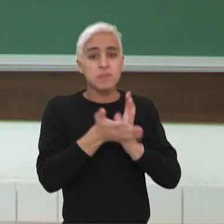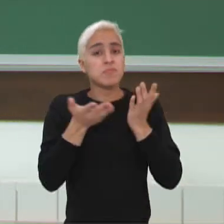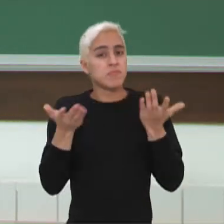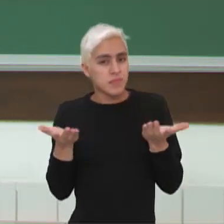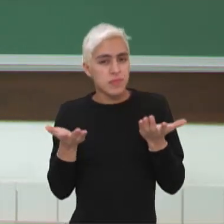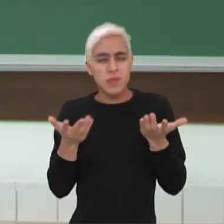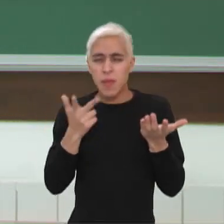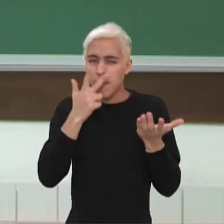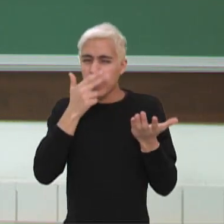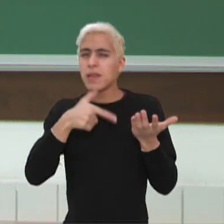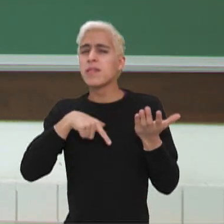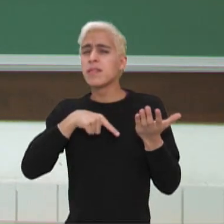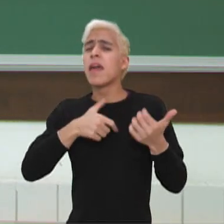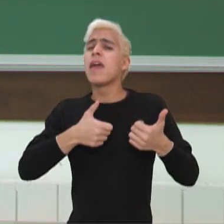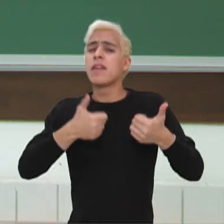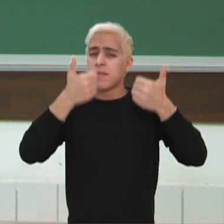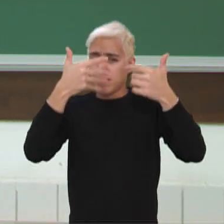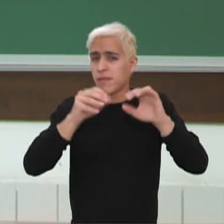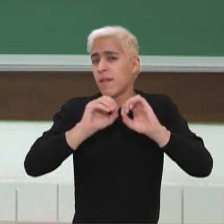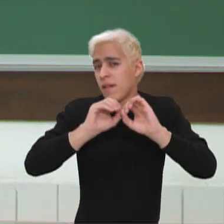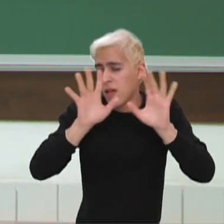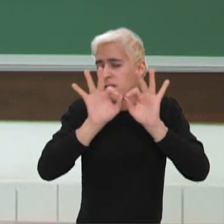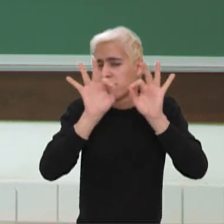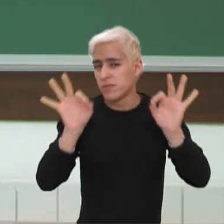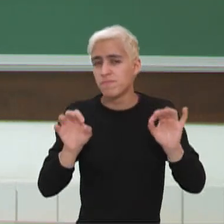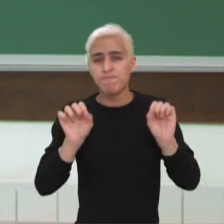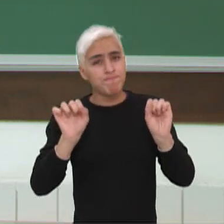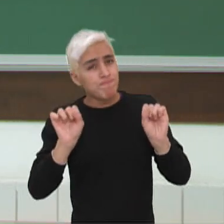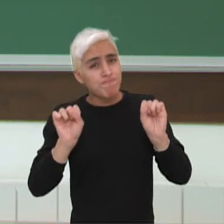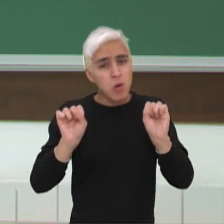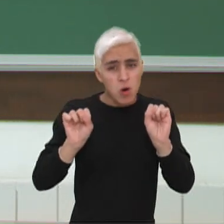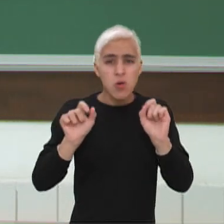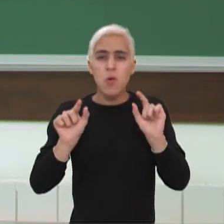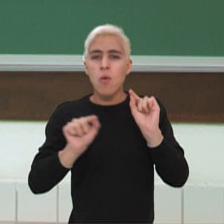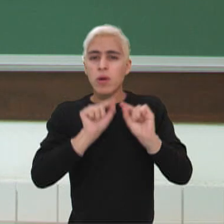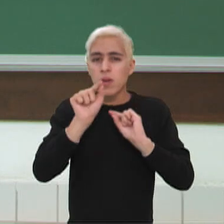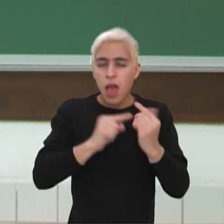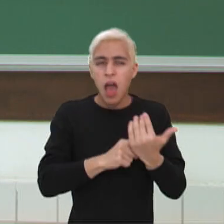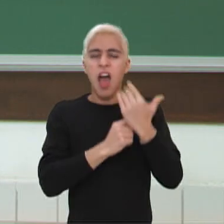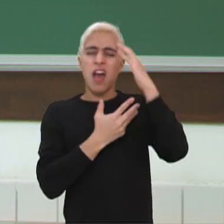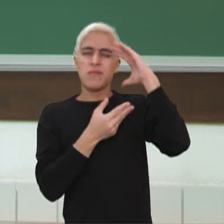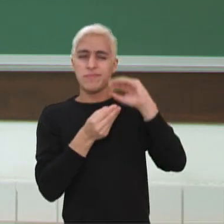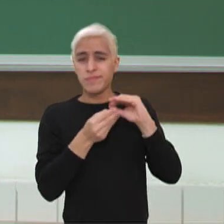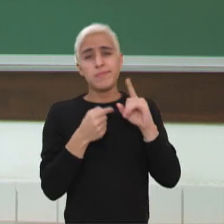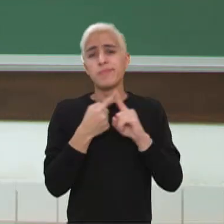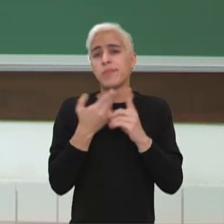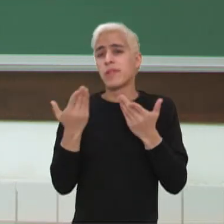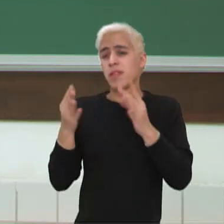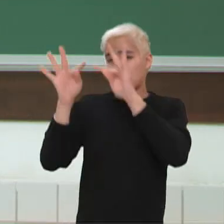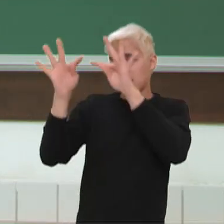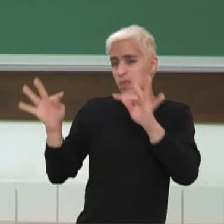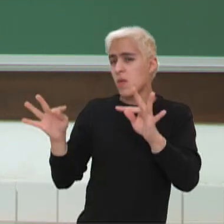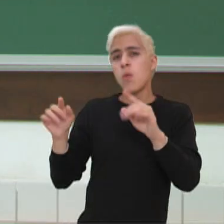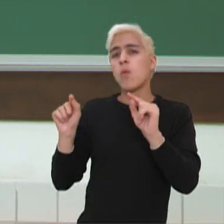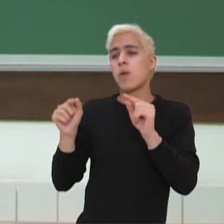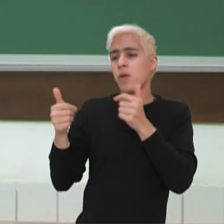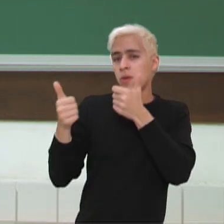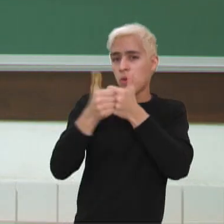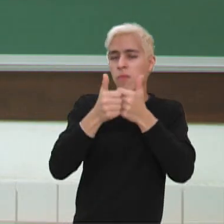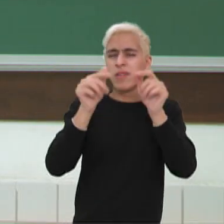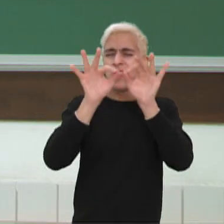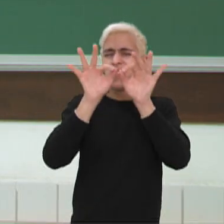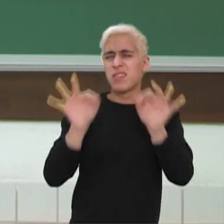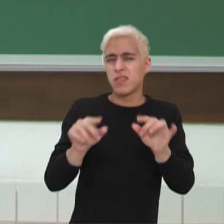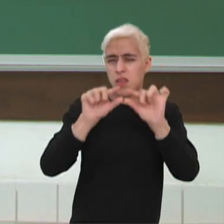uma justificativa simples, simplória, mas que pode nos fazer compreender por que o Partenon é de ordem dórica, ok?